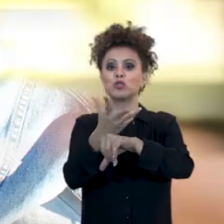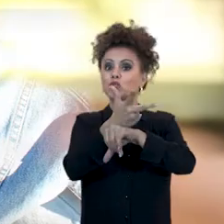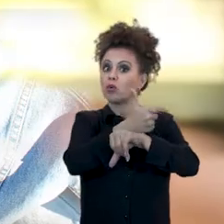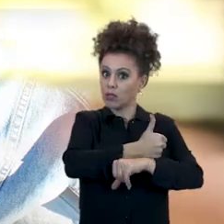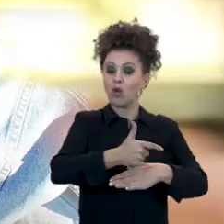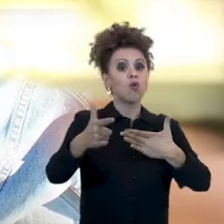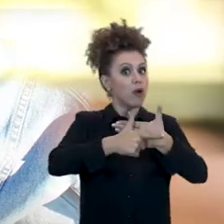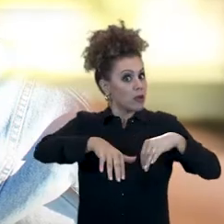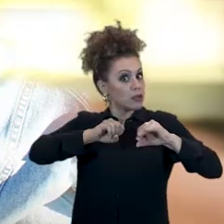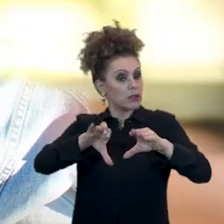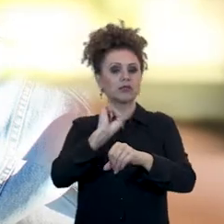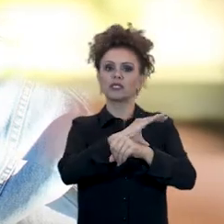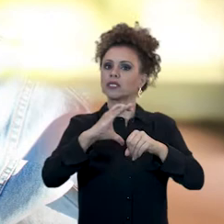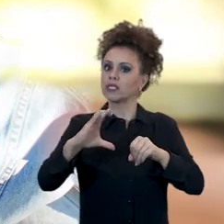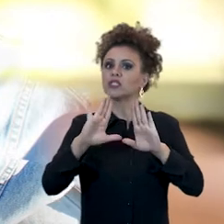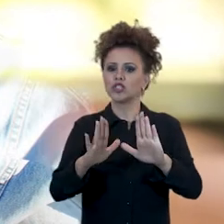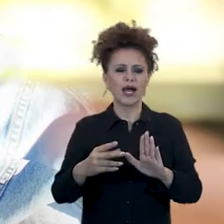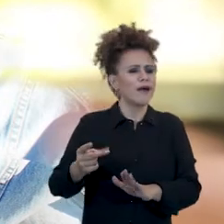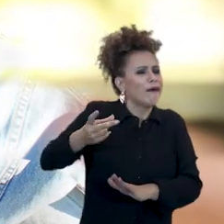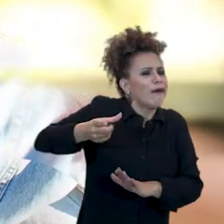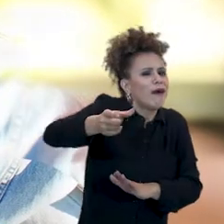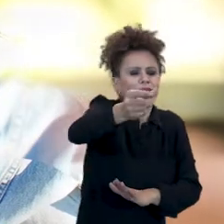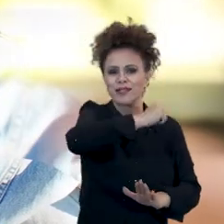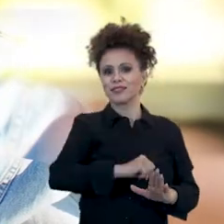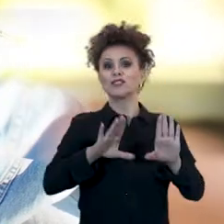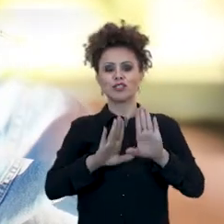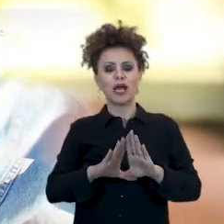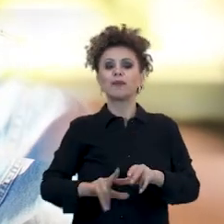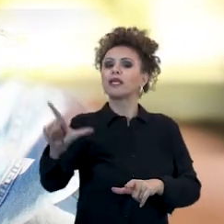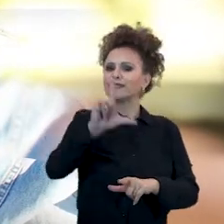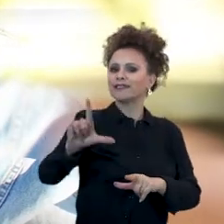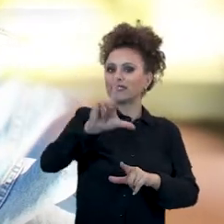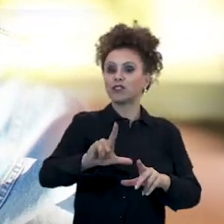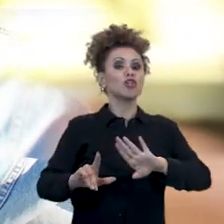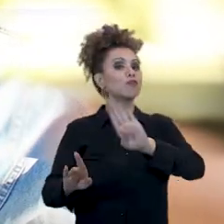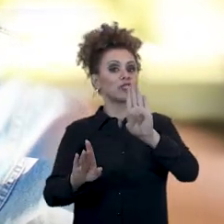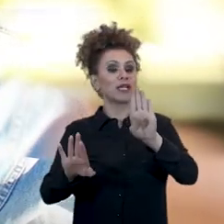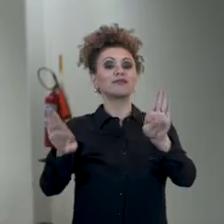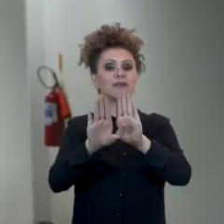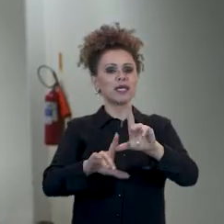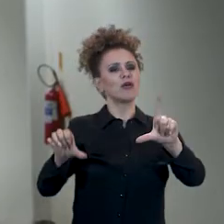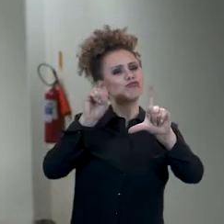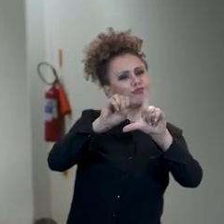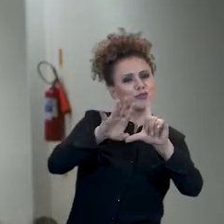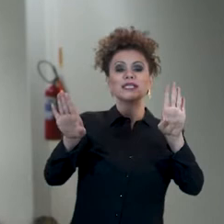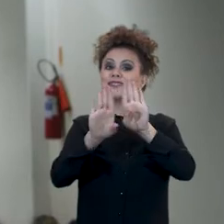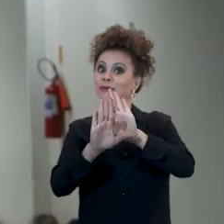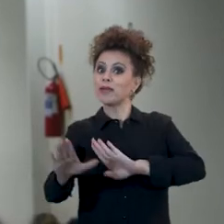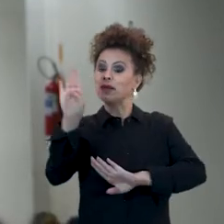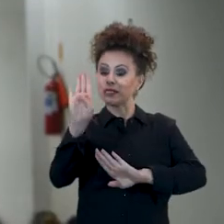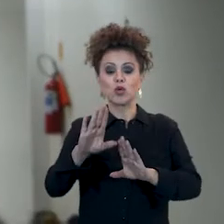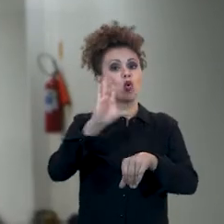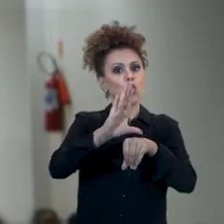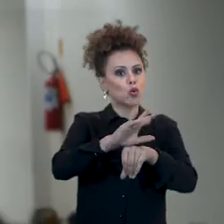papel relevante na educação catarinense há décadas por meio das licenciaturas e dos bacharelados que oferece na área. Os